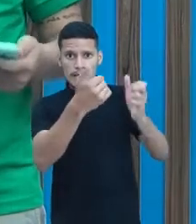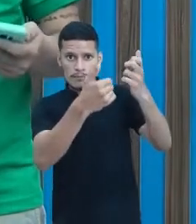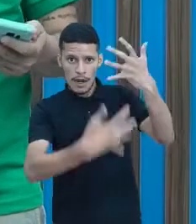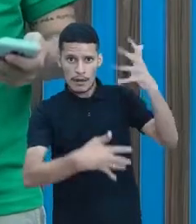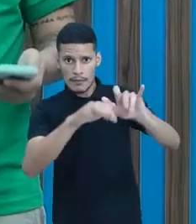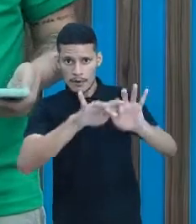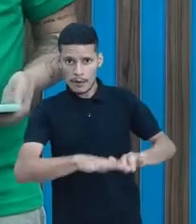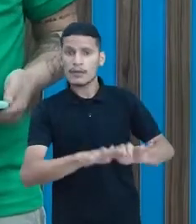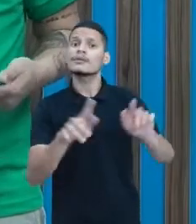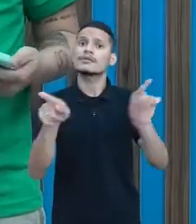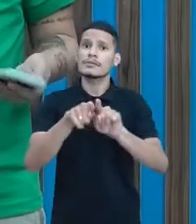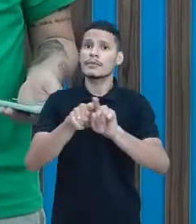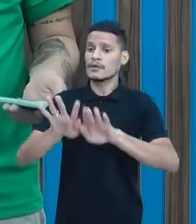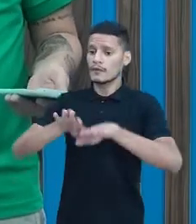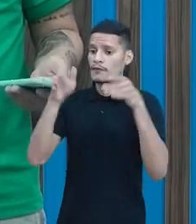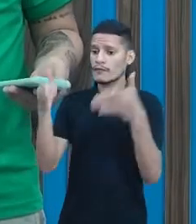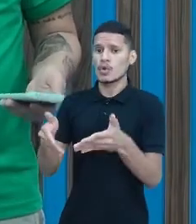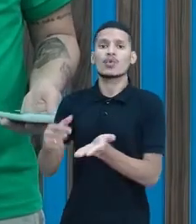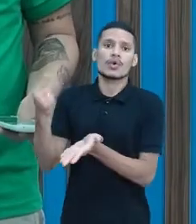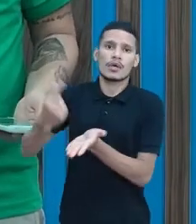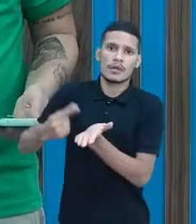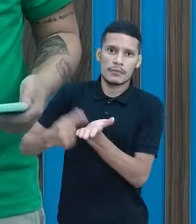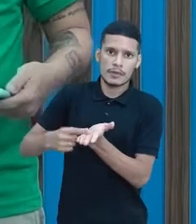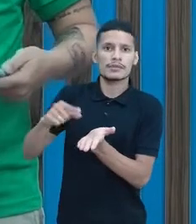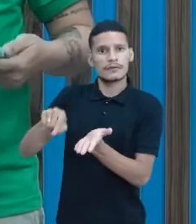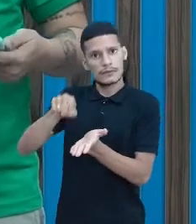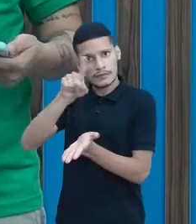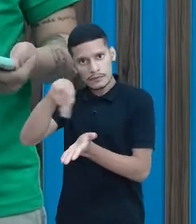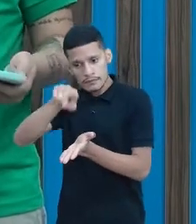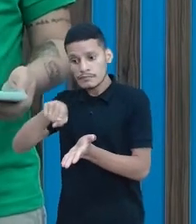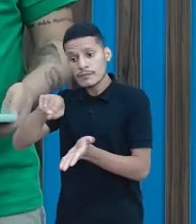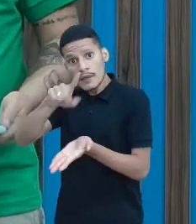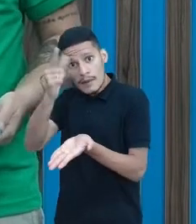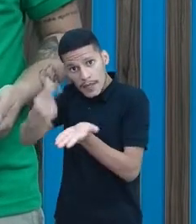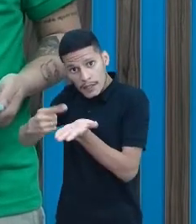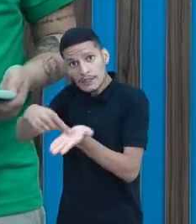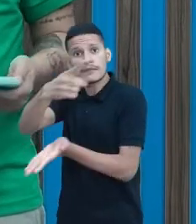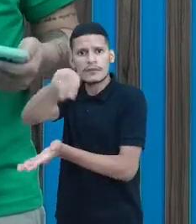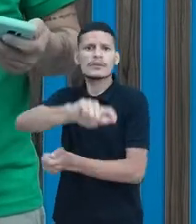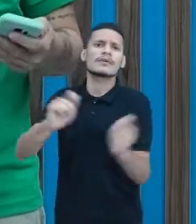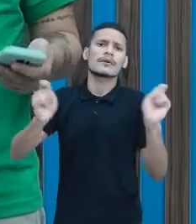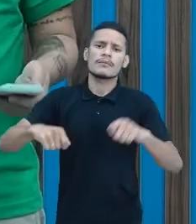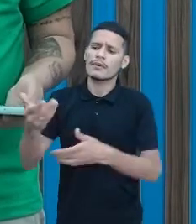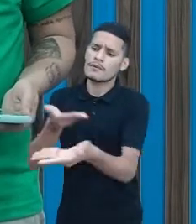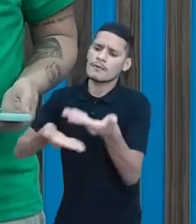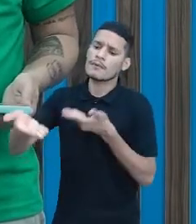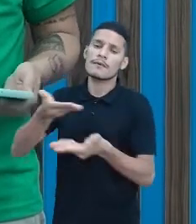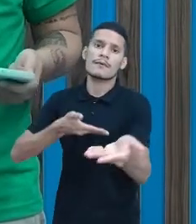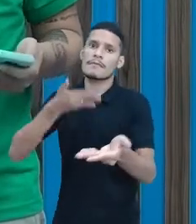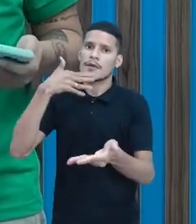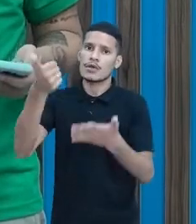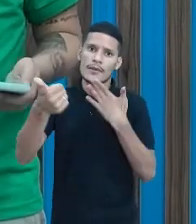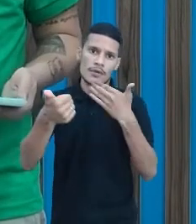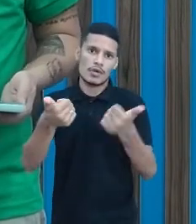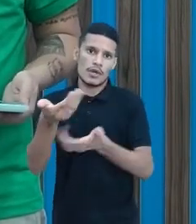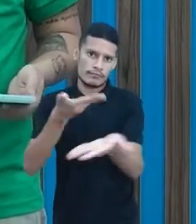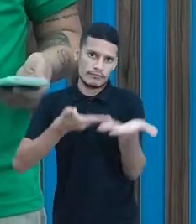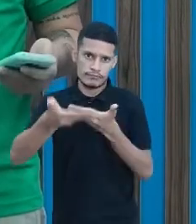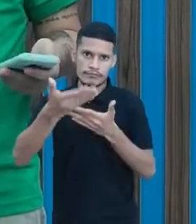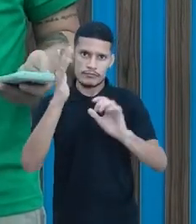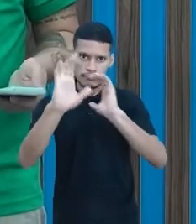fazer referência ao aplicativo, tá certo? Pelo aplicativo a gente vai tentar melhorar ainda mais a nossa